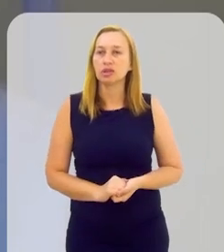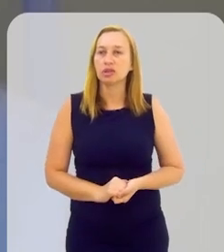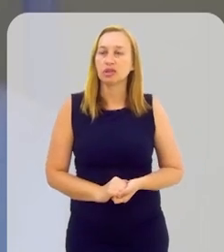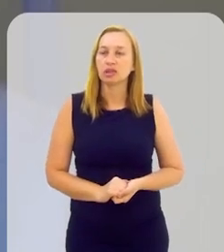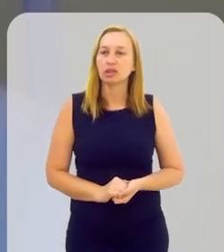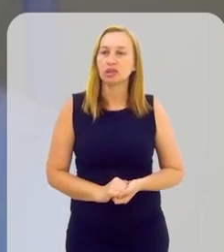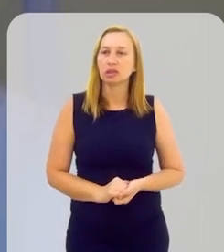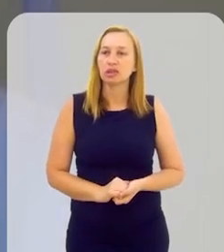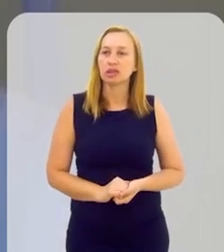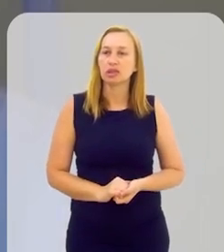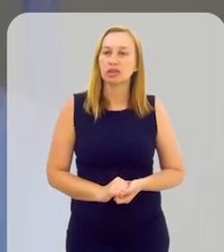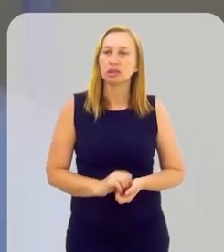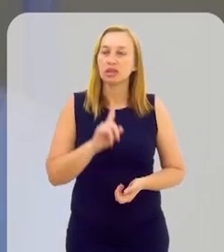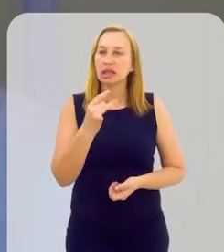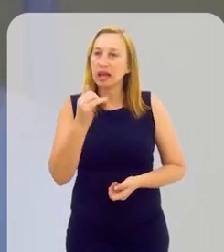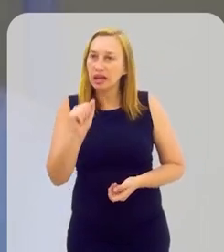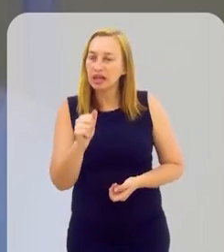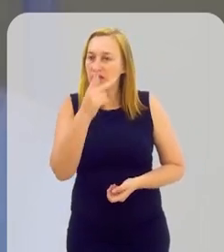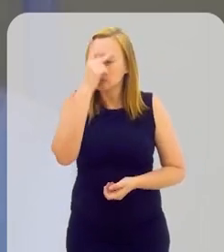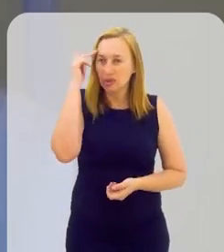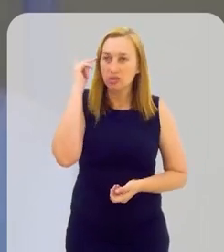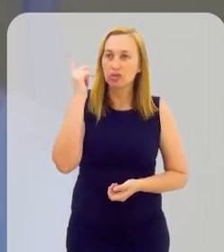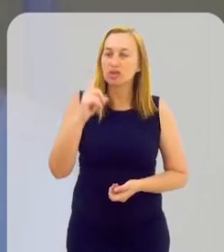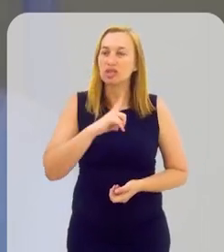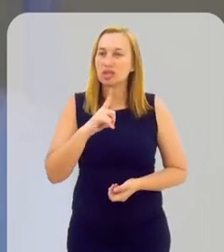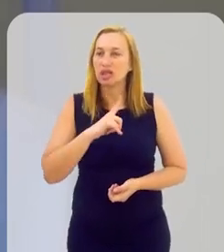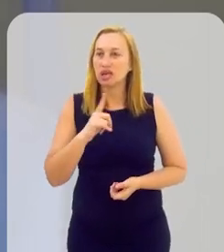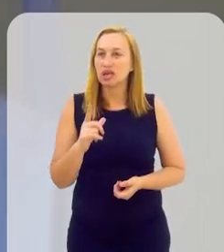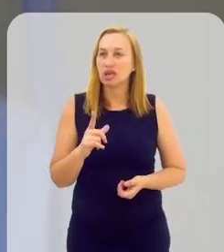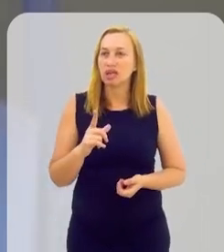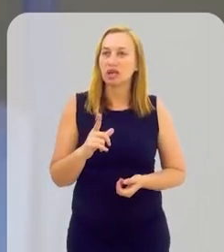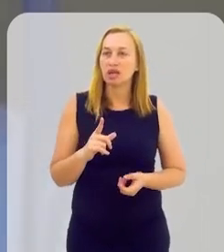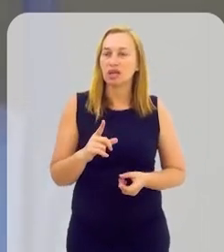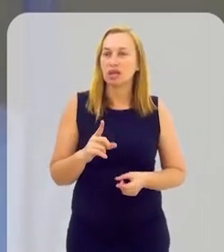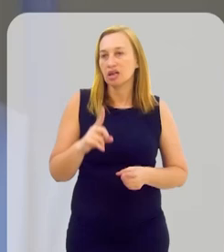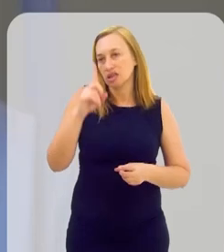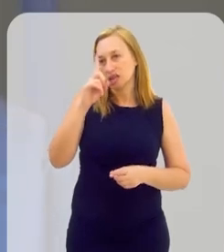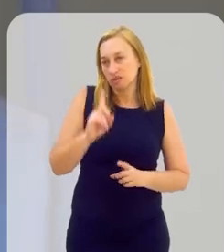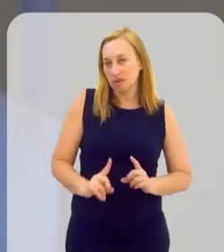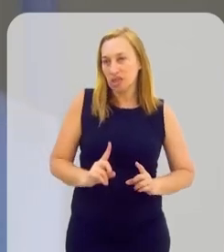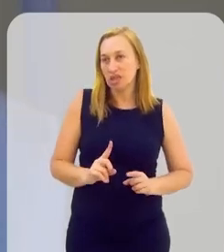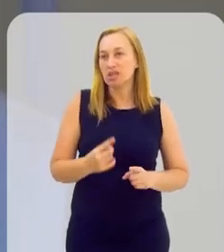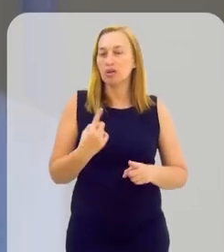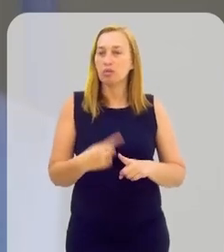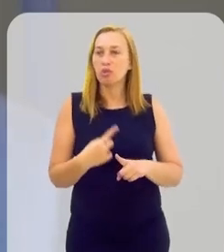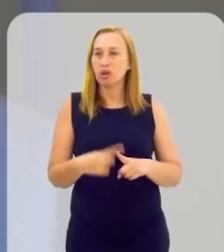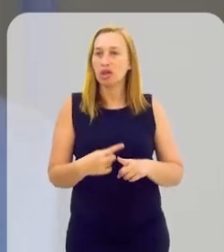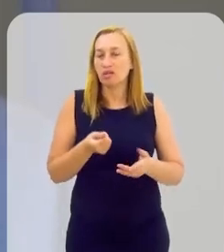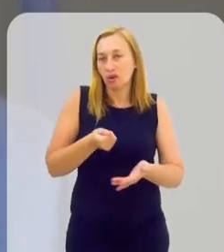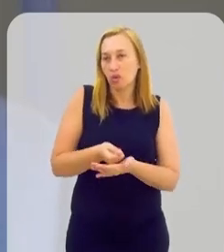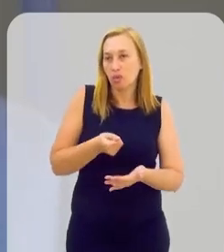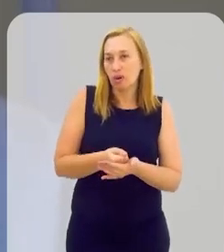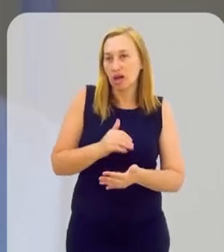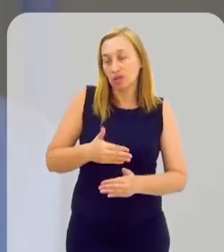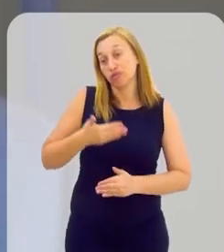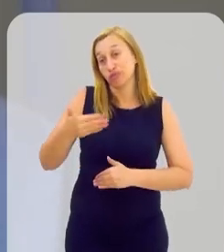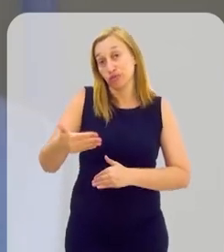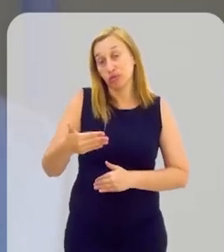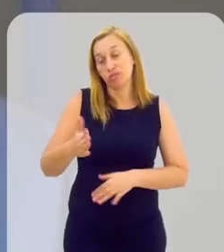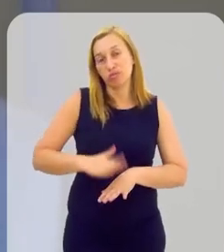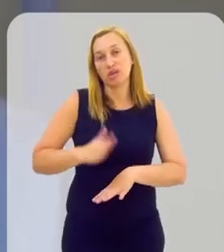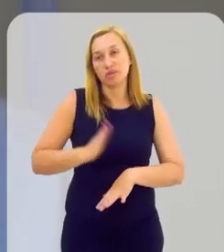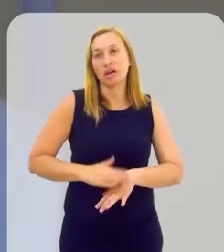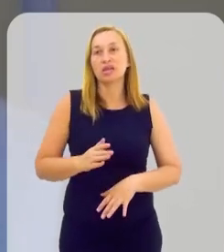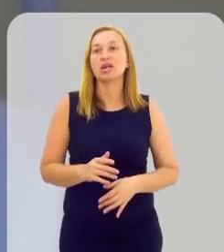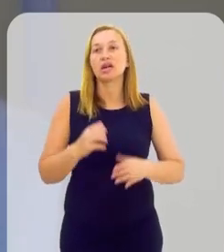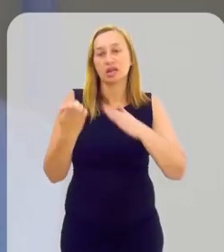questão do atendimento na linha de pessoas que têm incapacidade física, porque isso é um